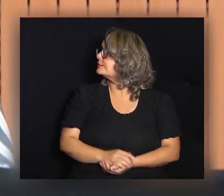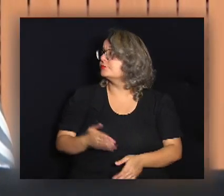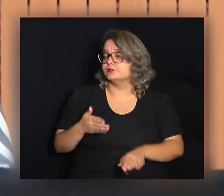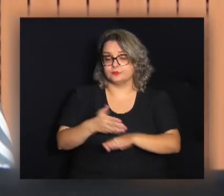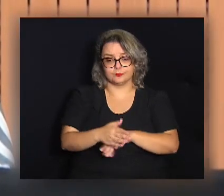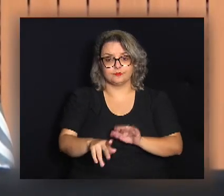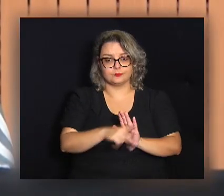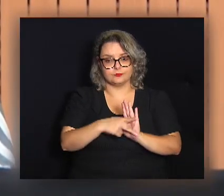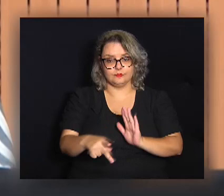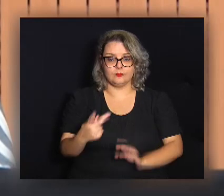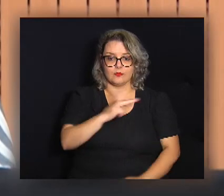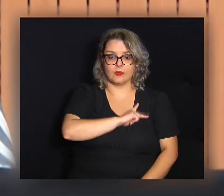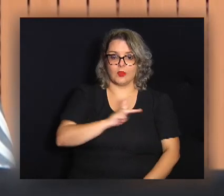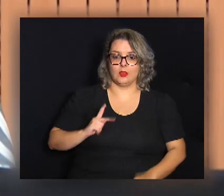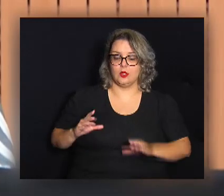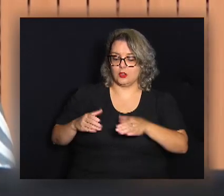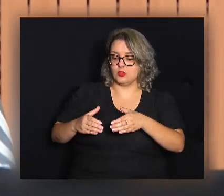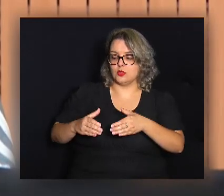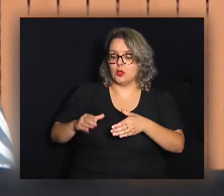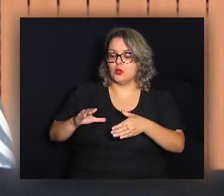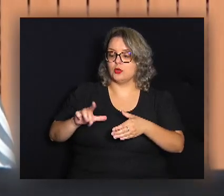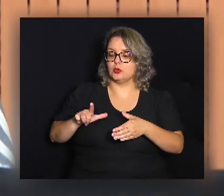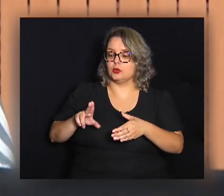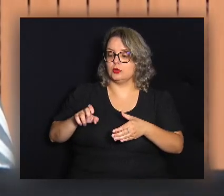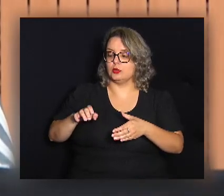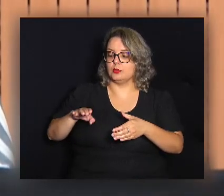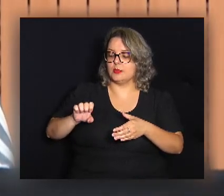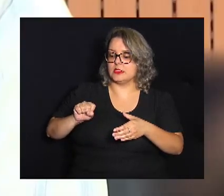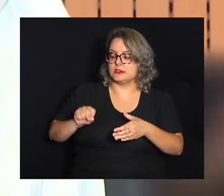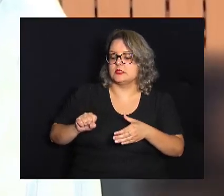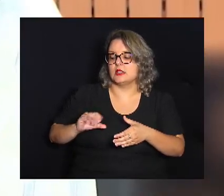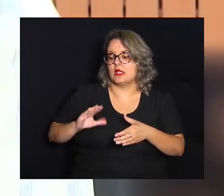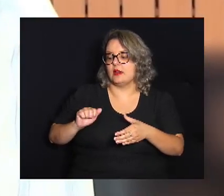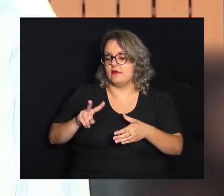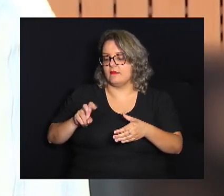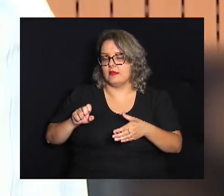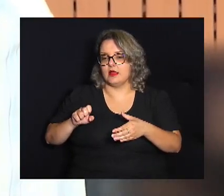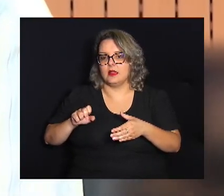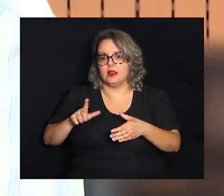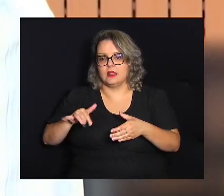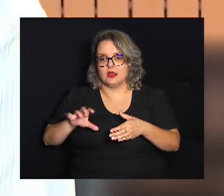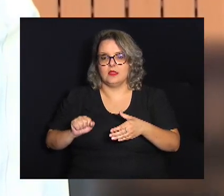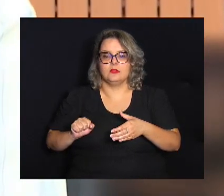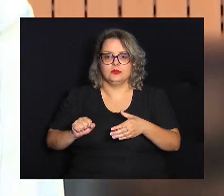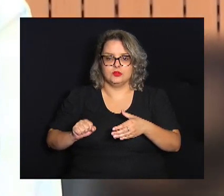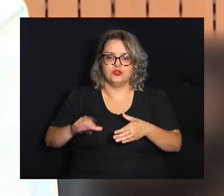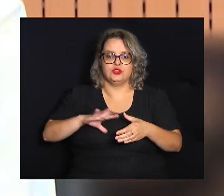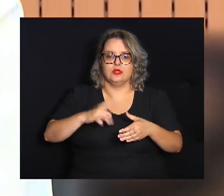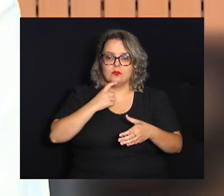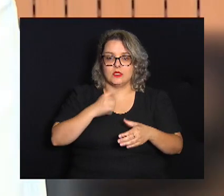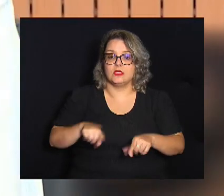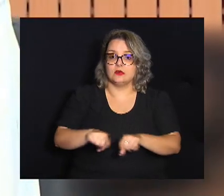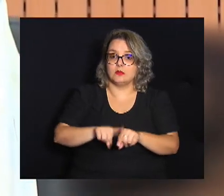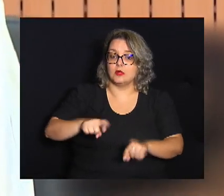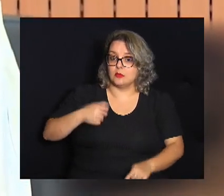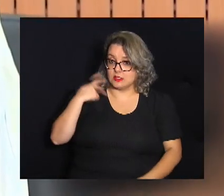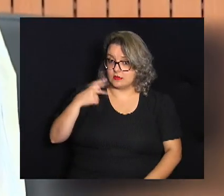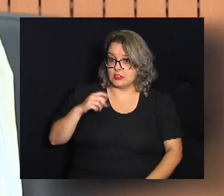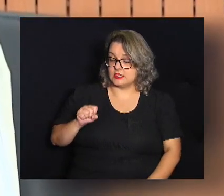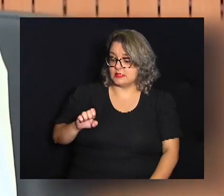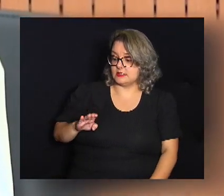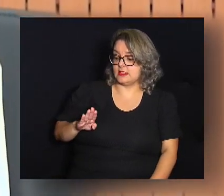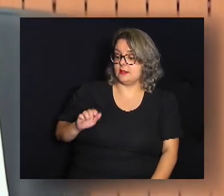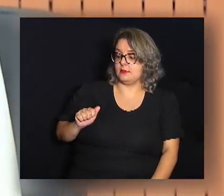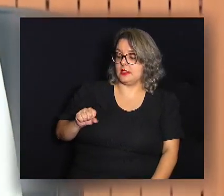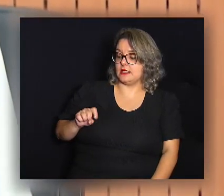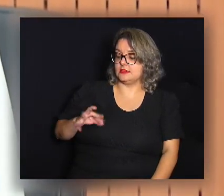o presidente do Clube de Cavaleiros e Charreteiros de Campinas e o ex-vereador Sebastião dos Santos, autor da